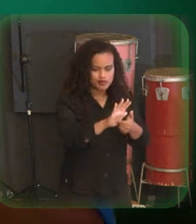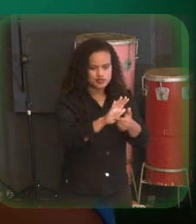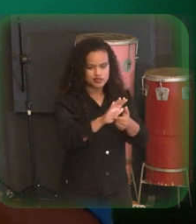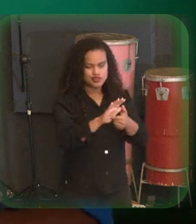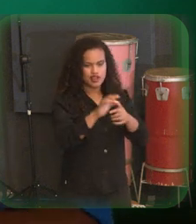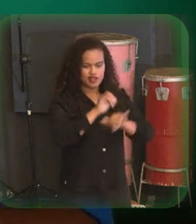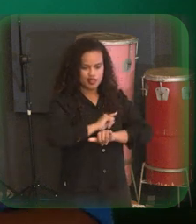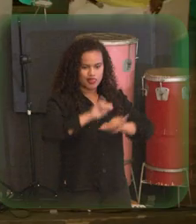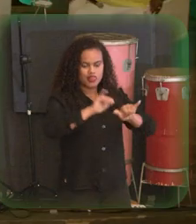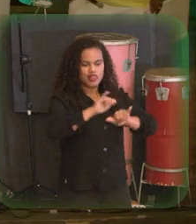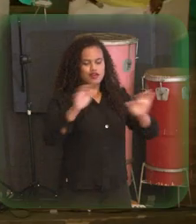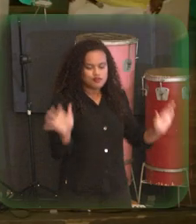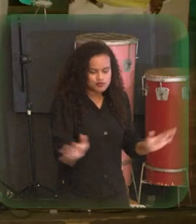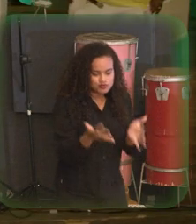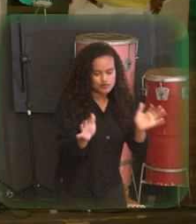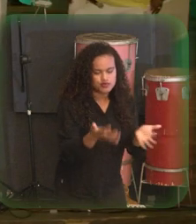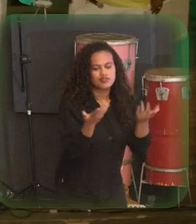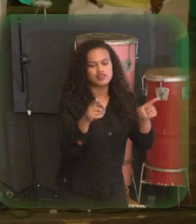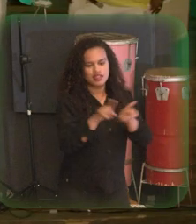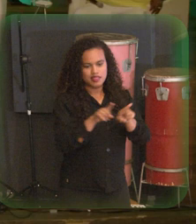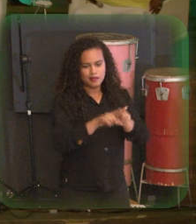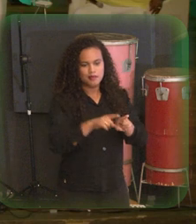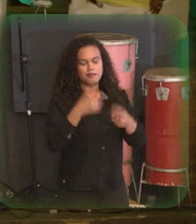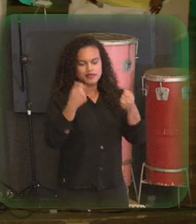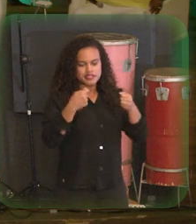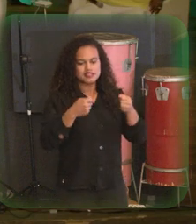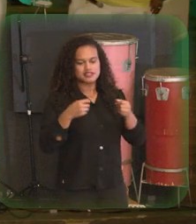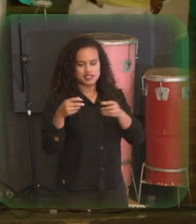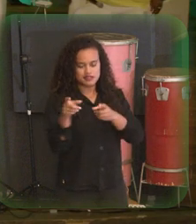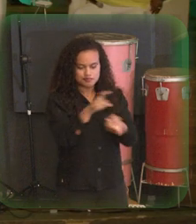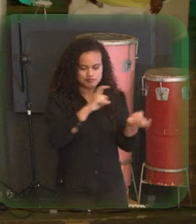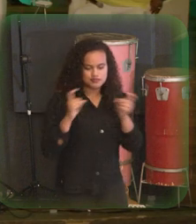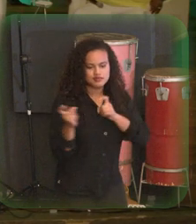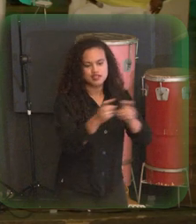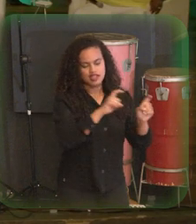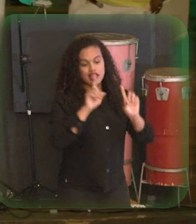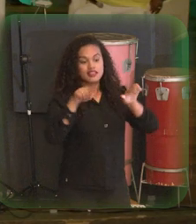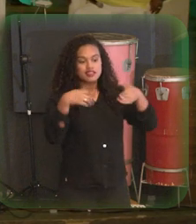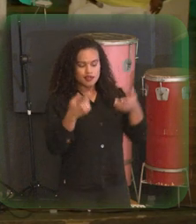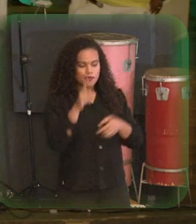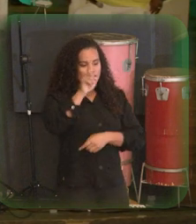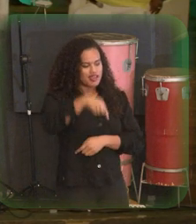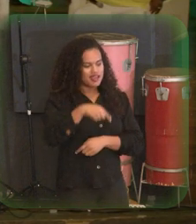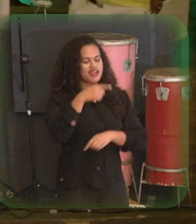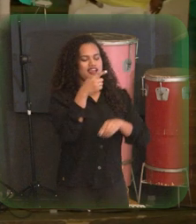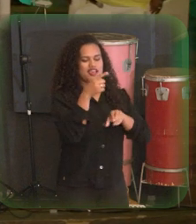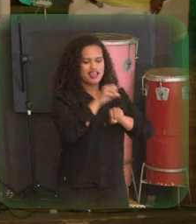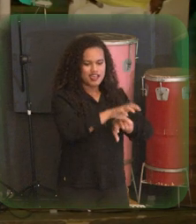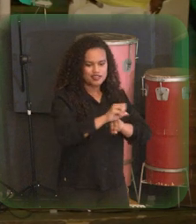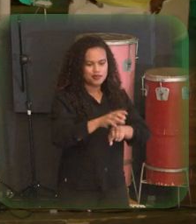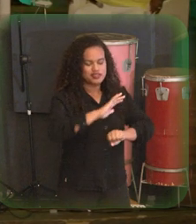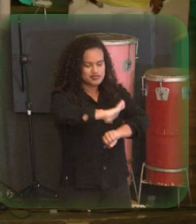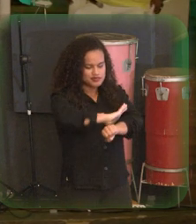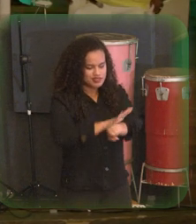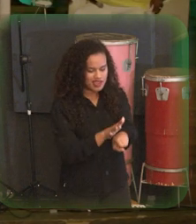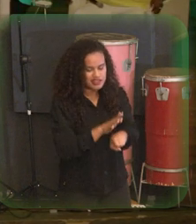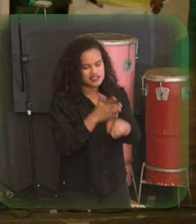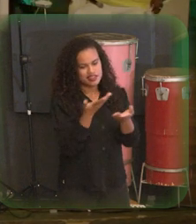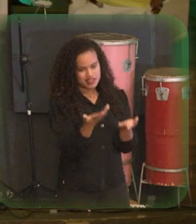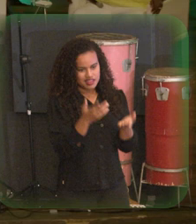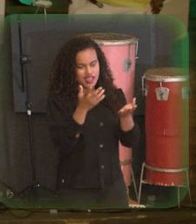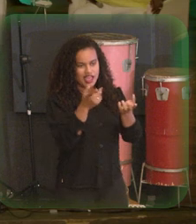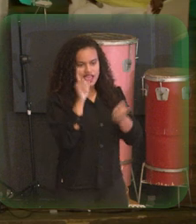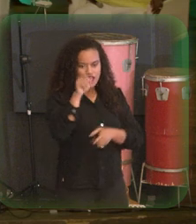ser enaltecida, que precisa ser falada sobre isso. Então, isso é educação antirracista. É isso que a gente pede a essa